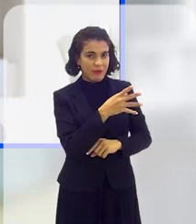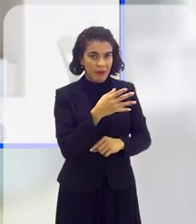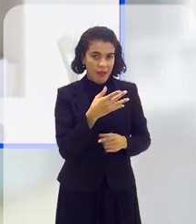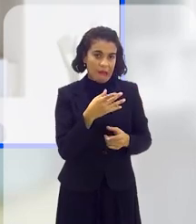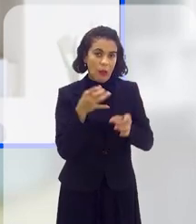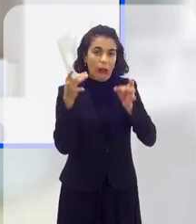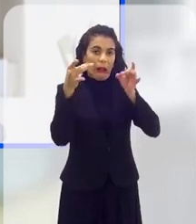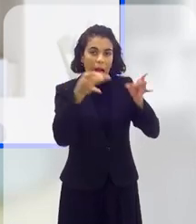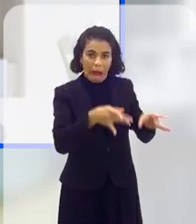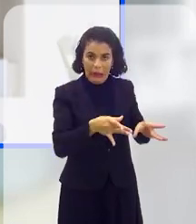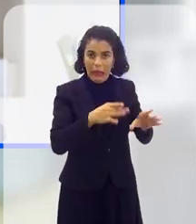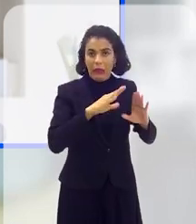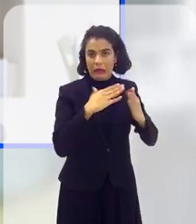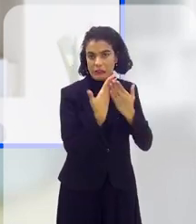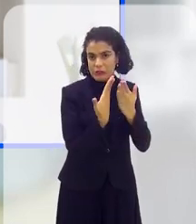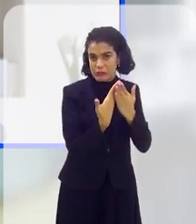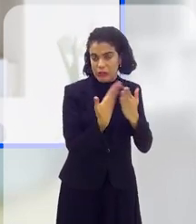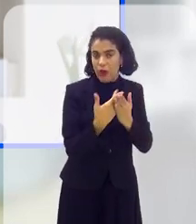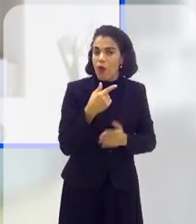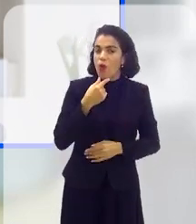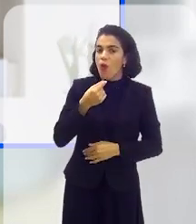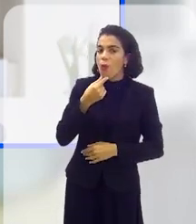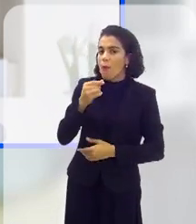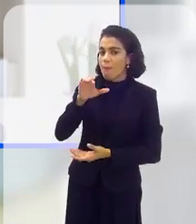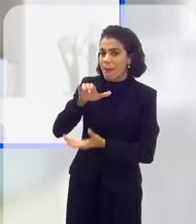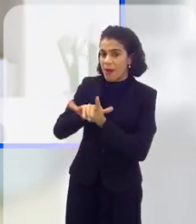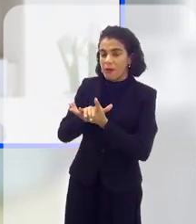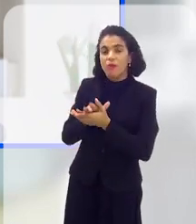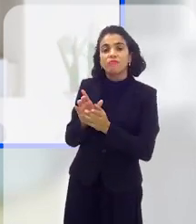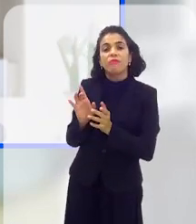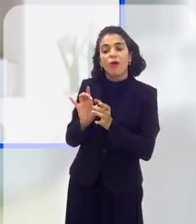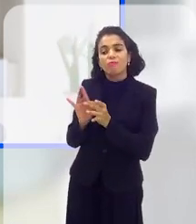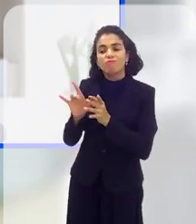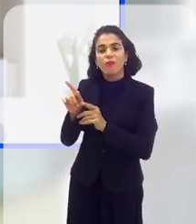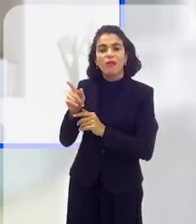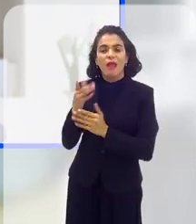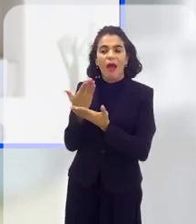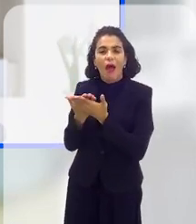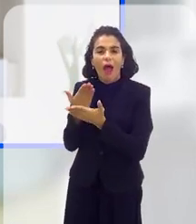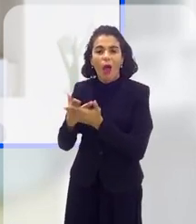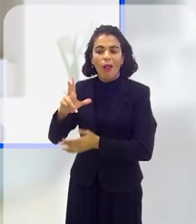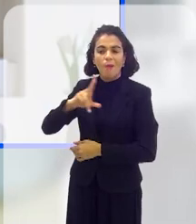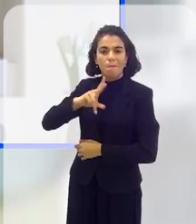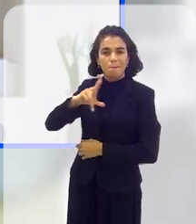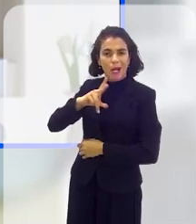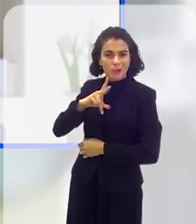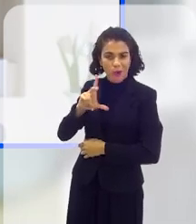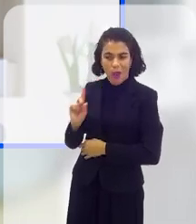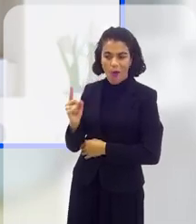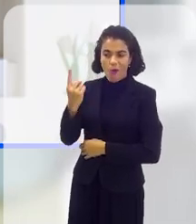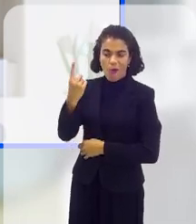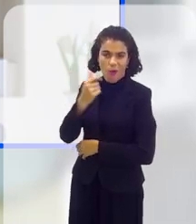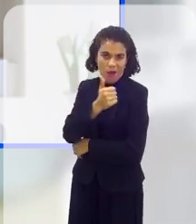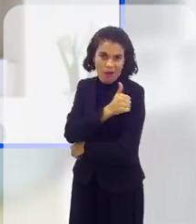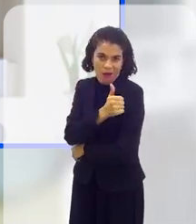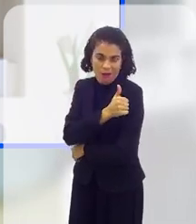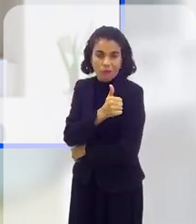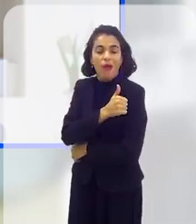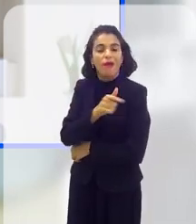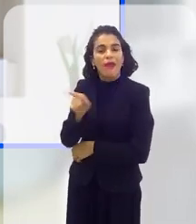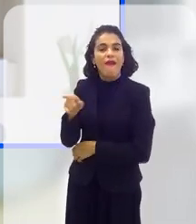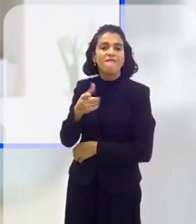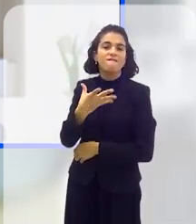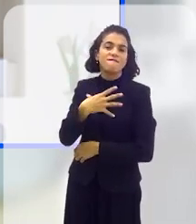dar aula, né? E aí o marido autoriza que ela dê aula particular em casa para uma filha de uma conhecida, se eu não me engano,